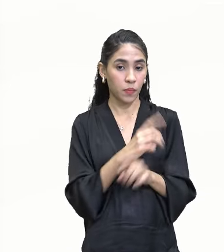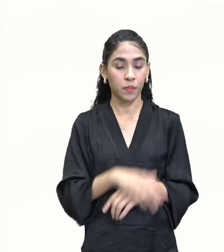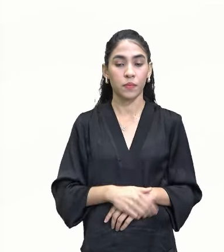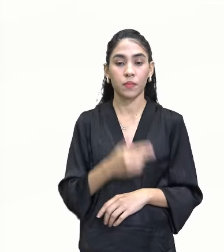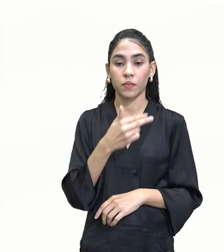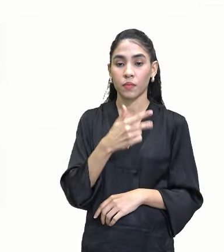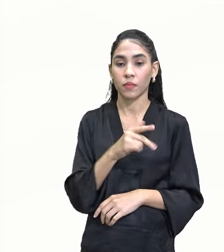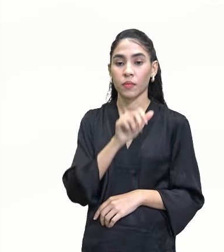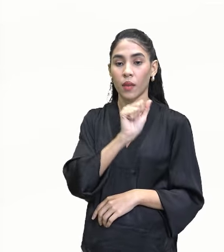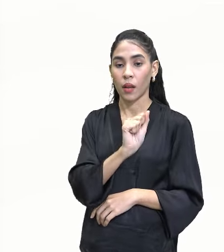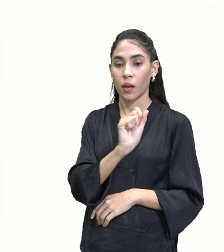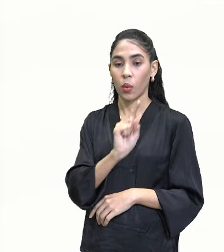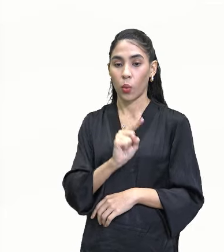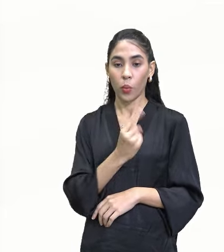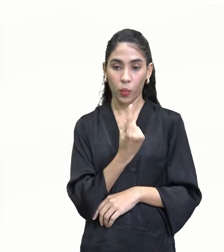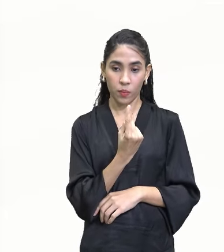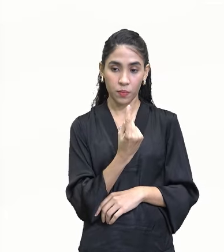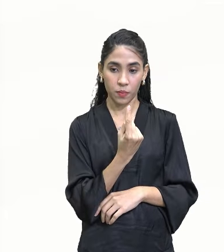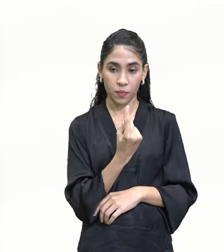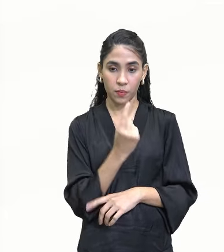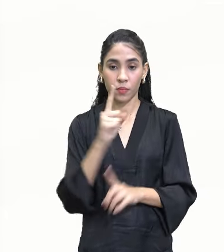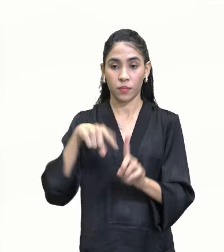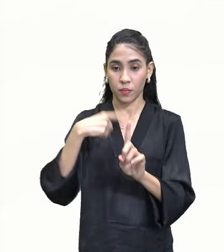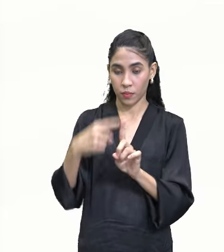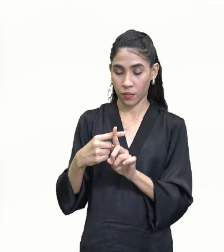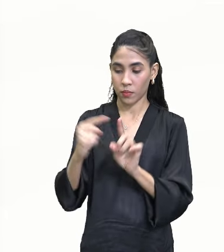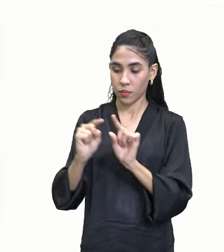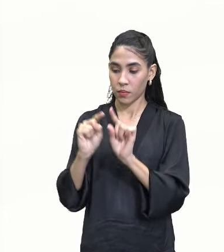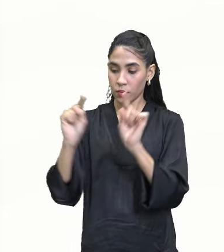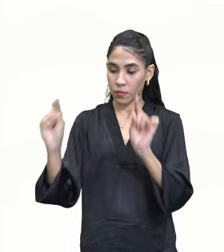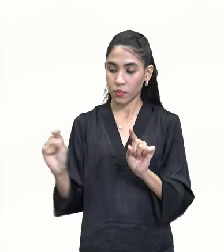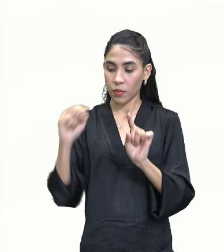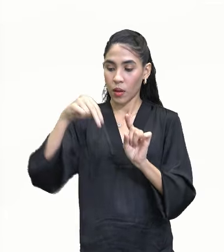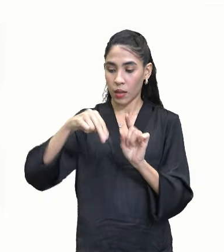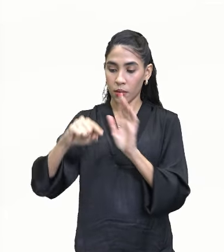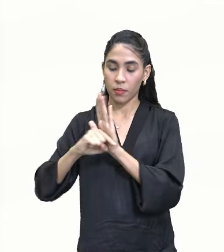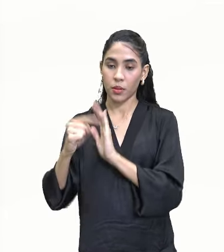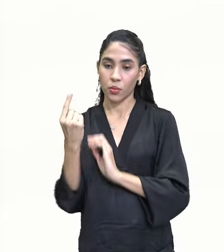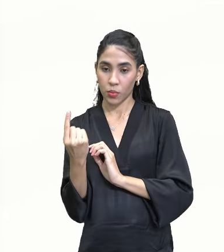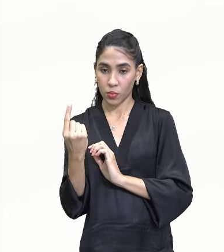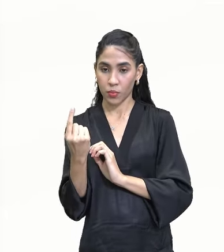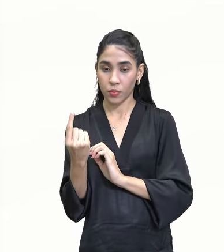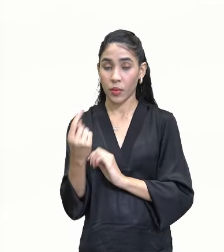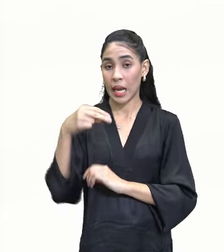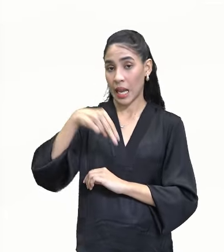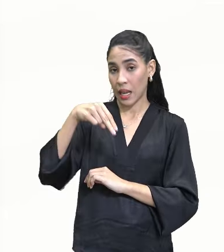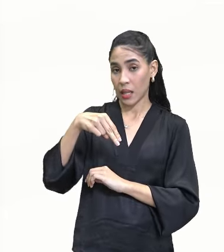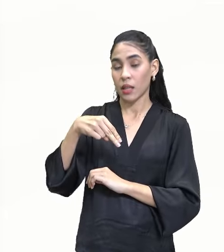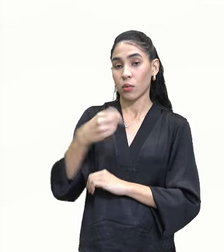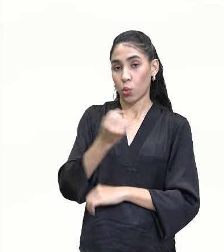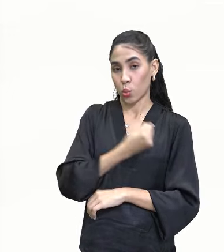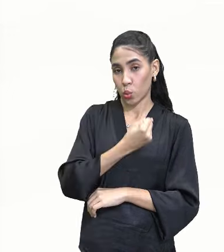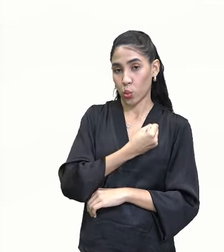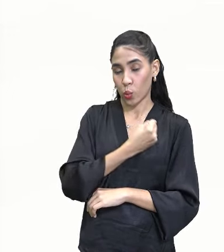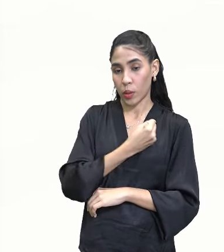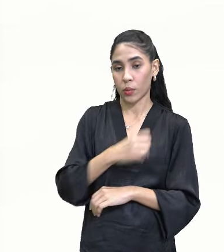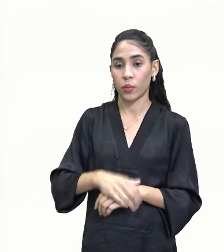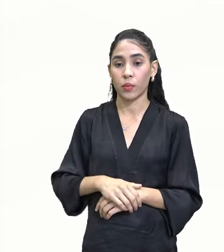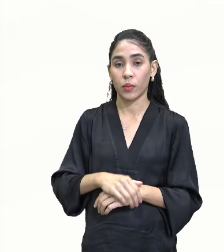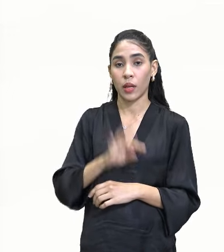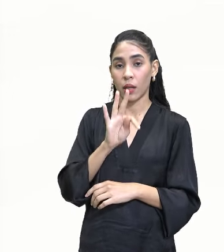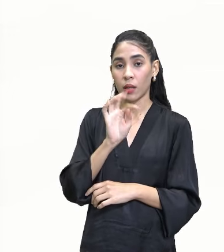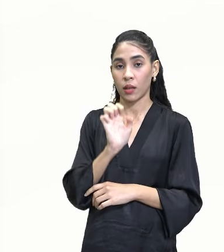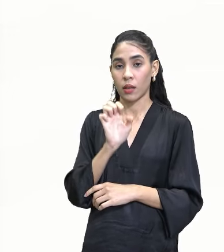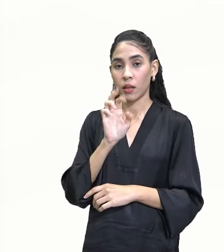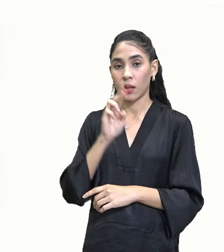ser igual ao primeiro termo mais n menos 1, n é o número de termos, vezes r, e